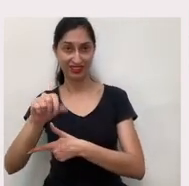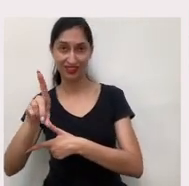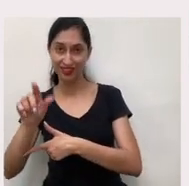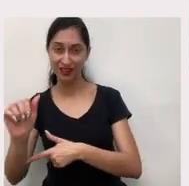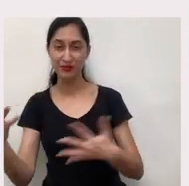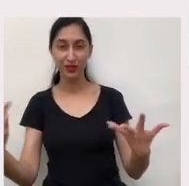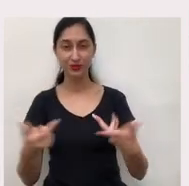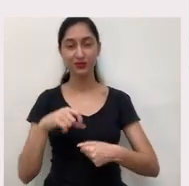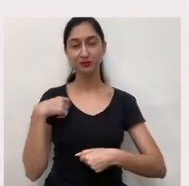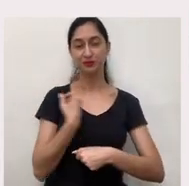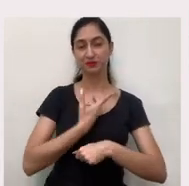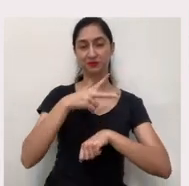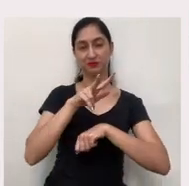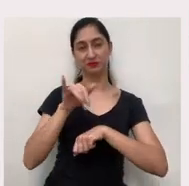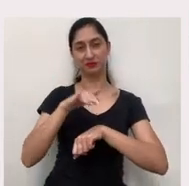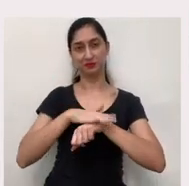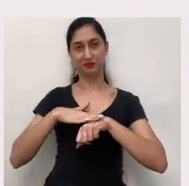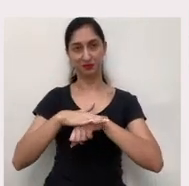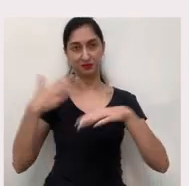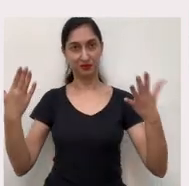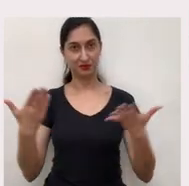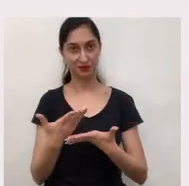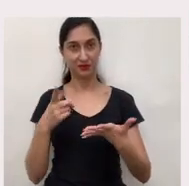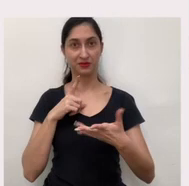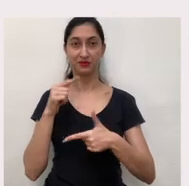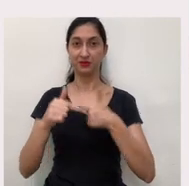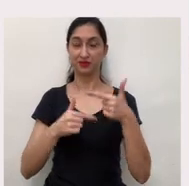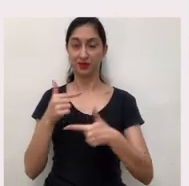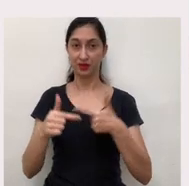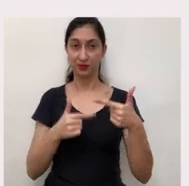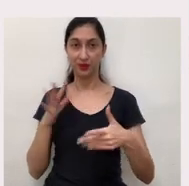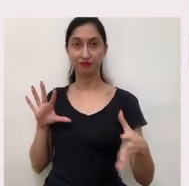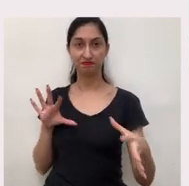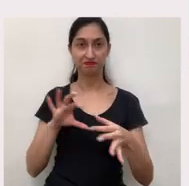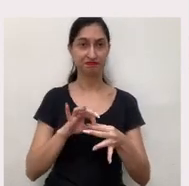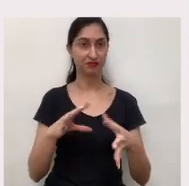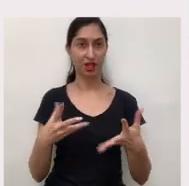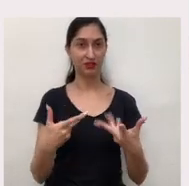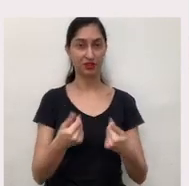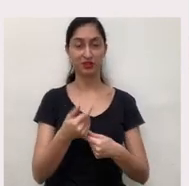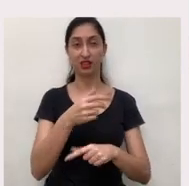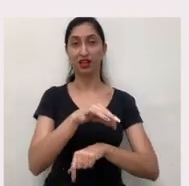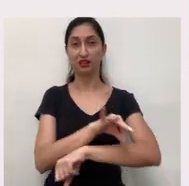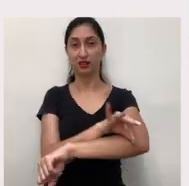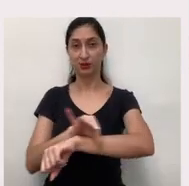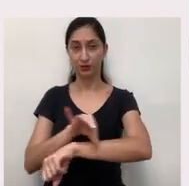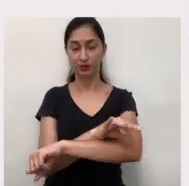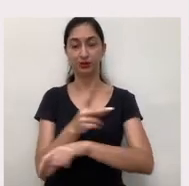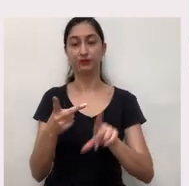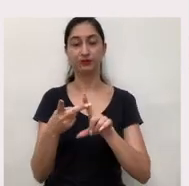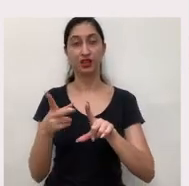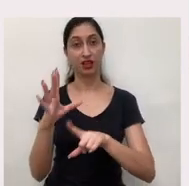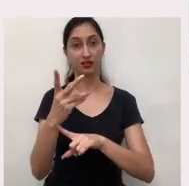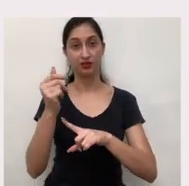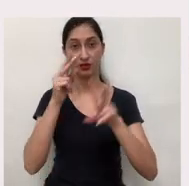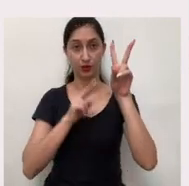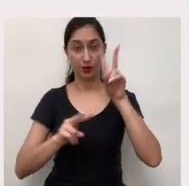chance de conversar sobre ele hoje, uma interseção muito incrível entre arquitetura, artes